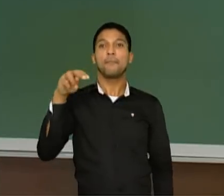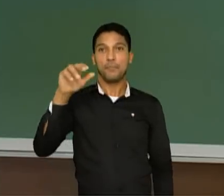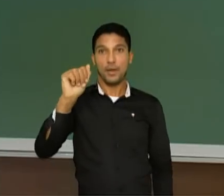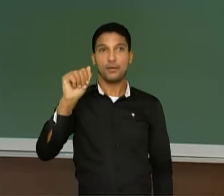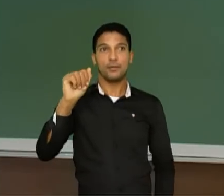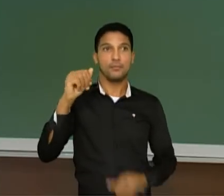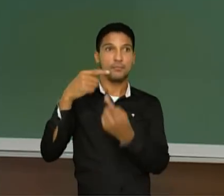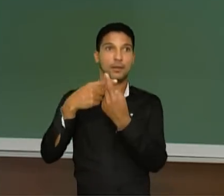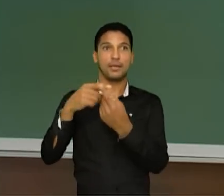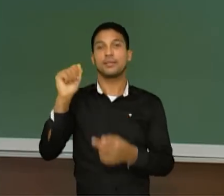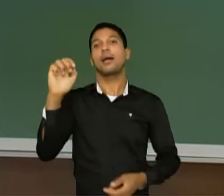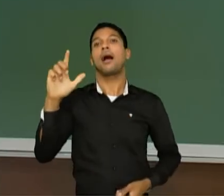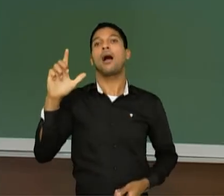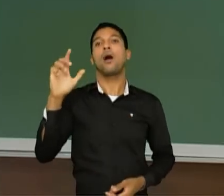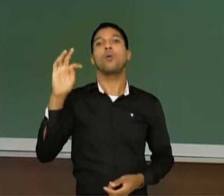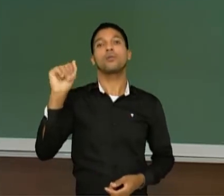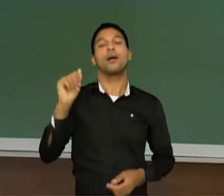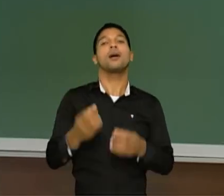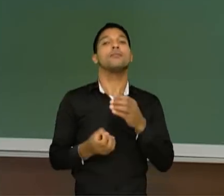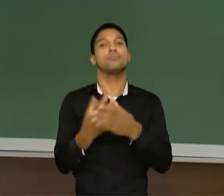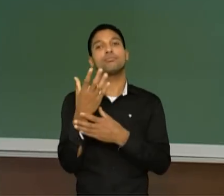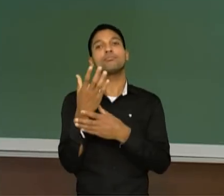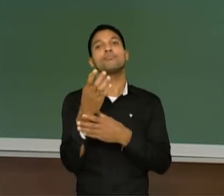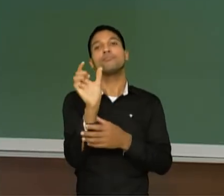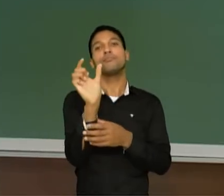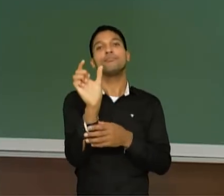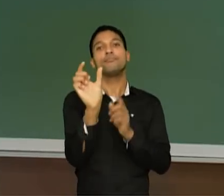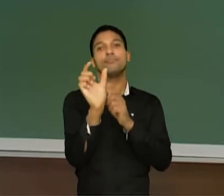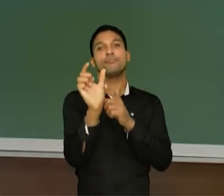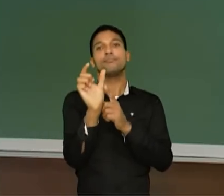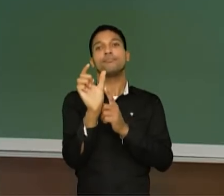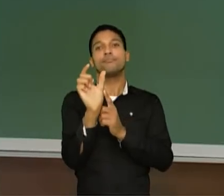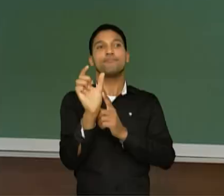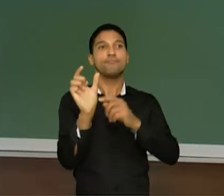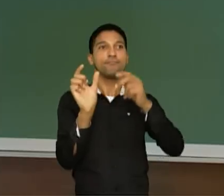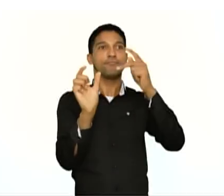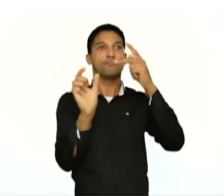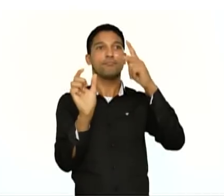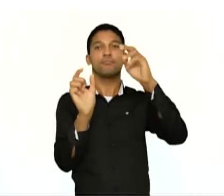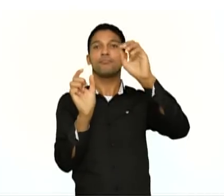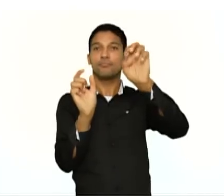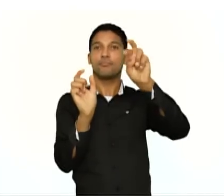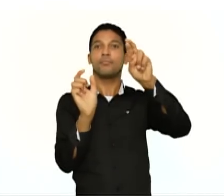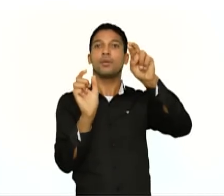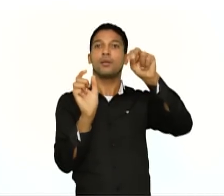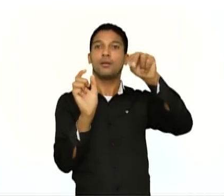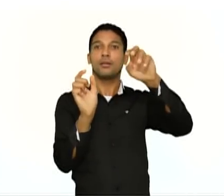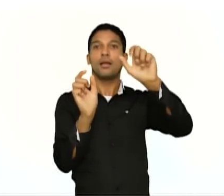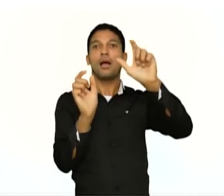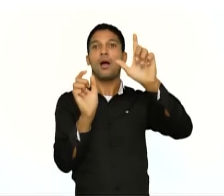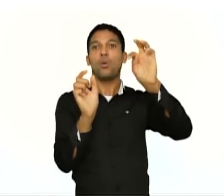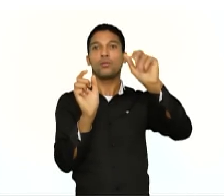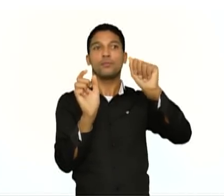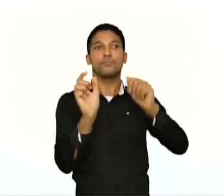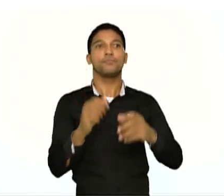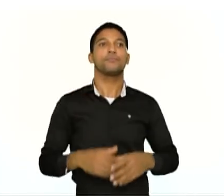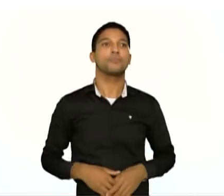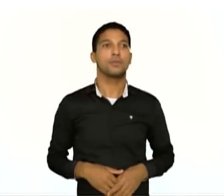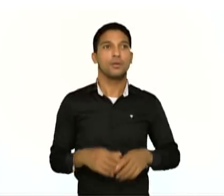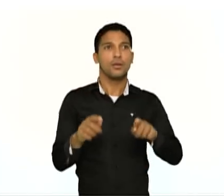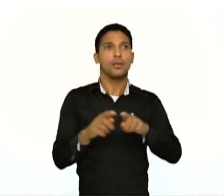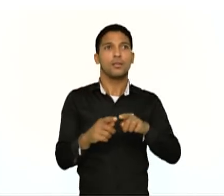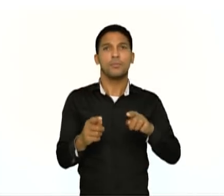né? Planalto nós já havíamos visto, né? Plano alto. E olha só que curioso, vinagre veio das palavras vinho